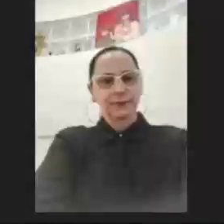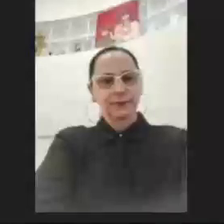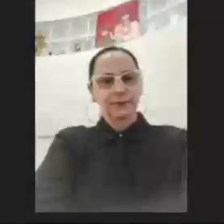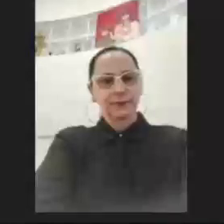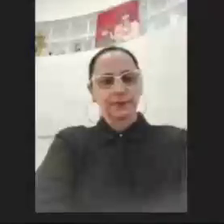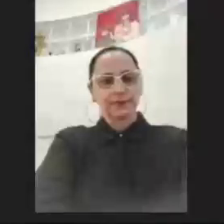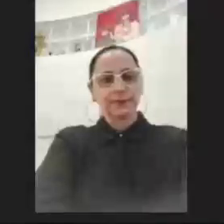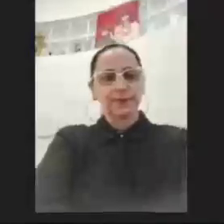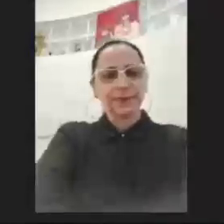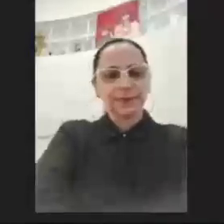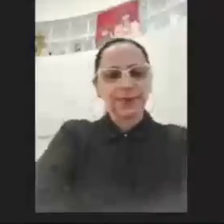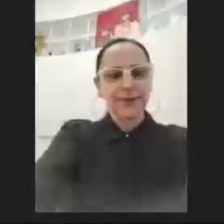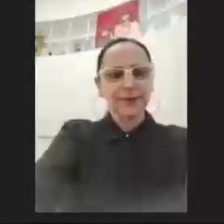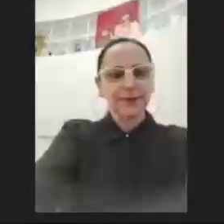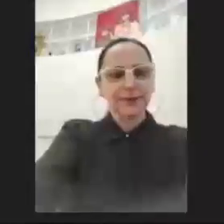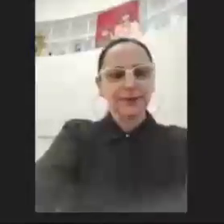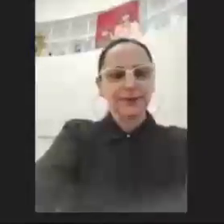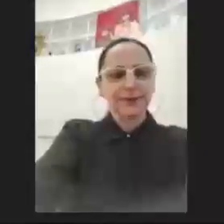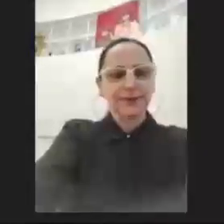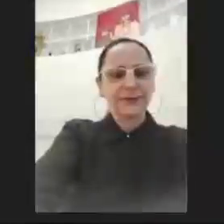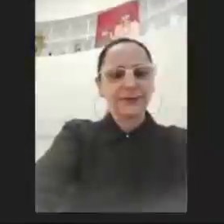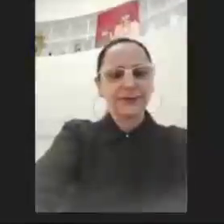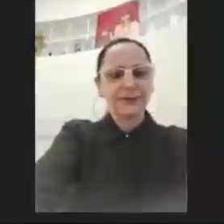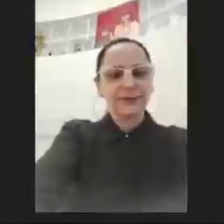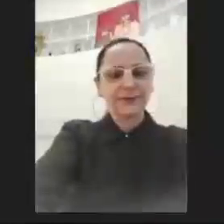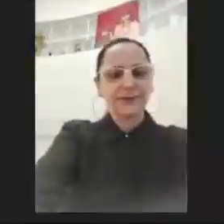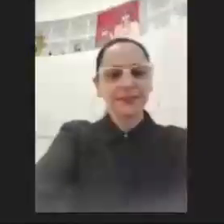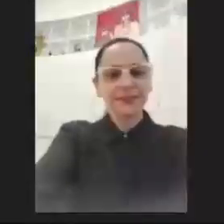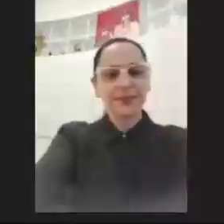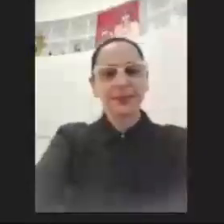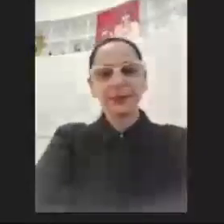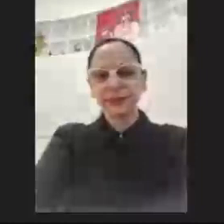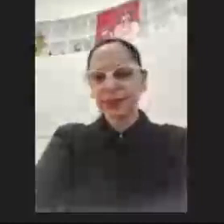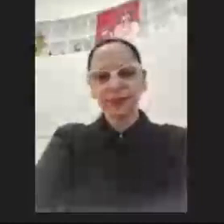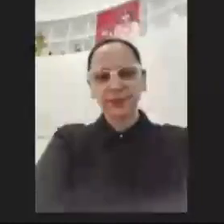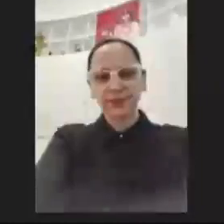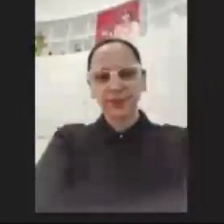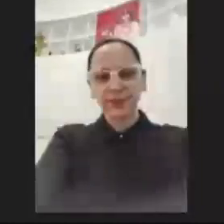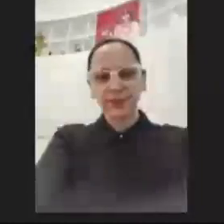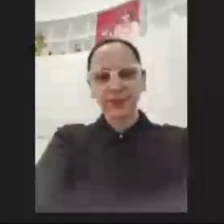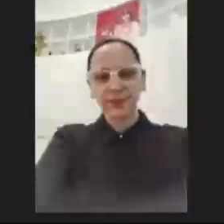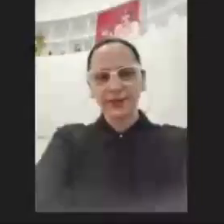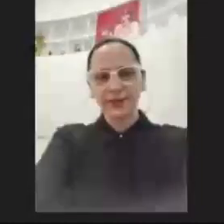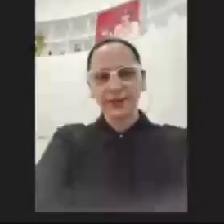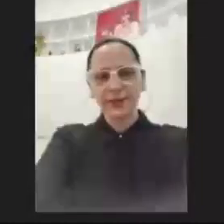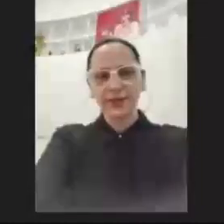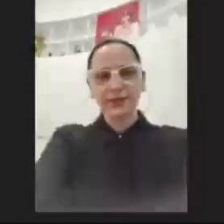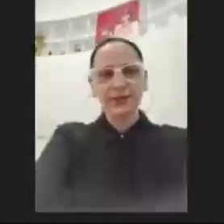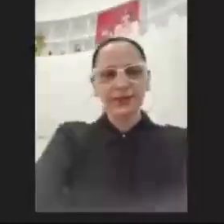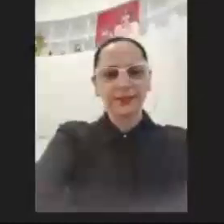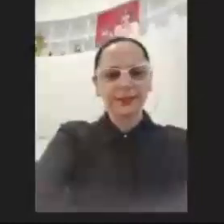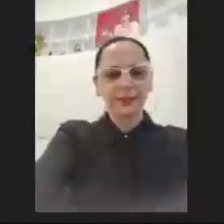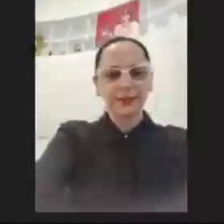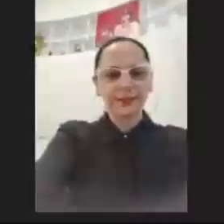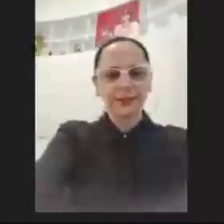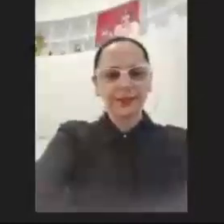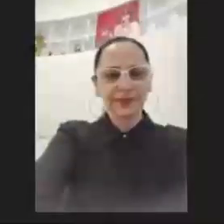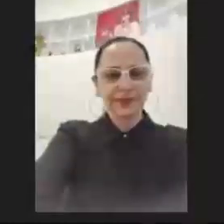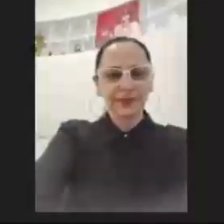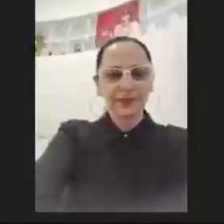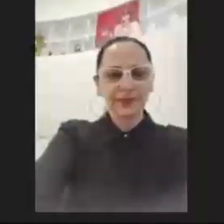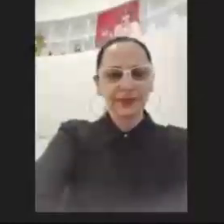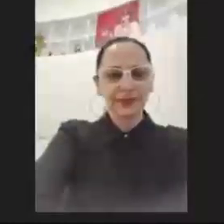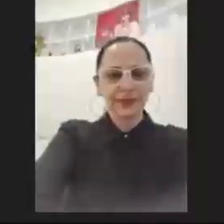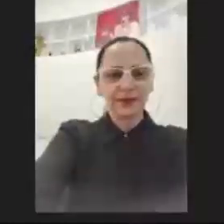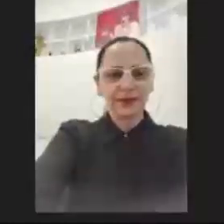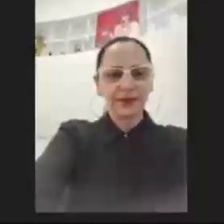Perfeito, Cecília. Soninha, eu vou resgatar agora, porque na tua apresentação tinham 2 slides que